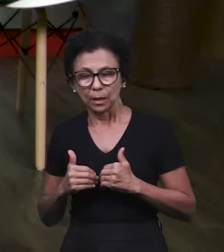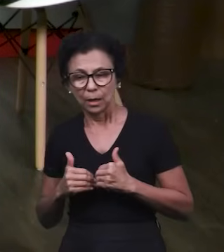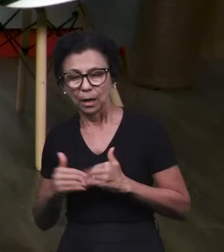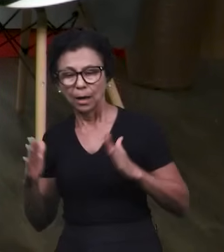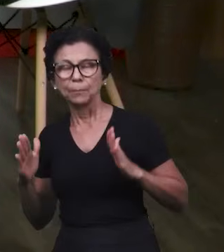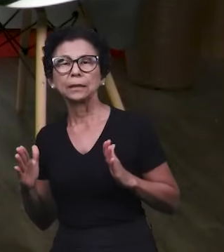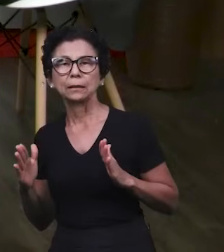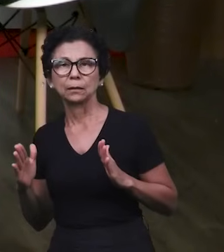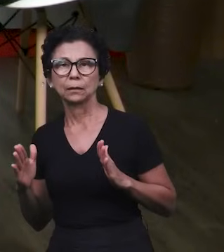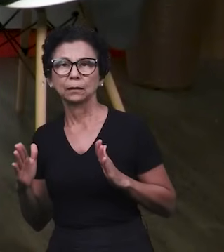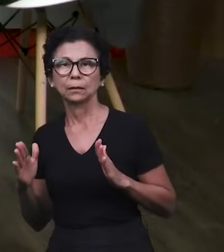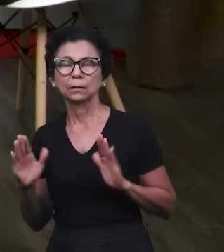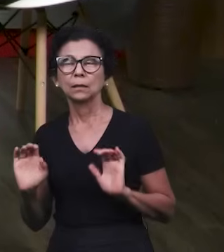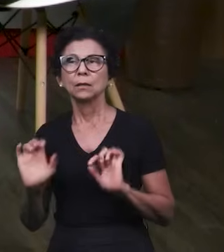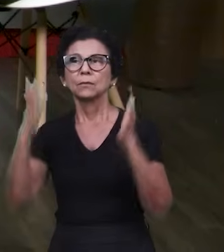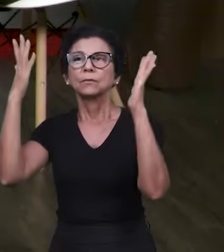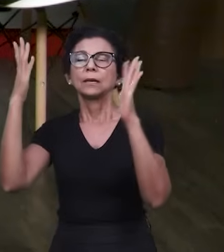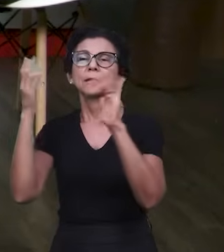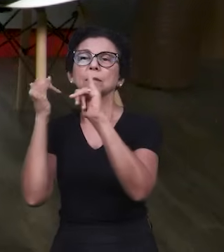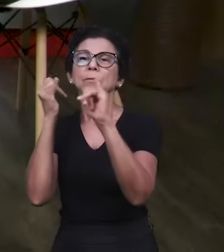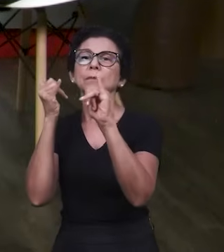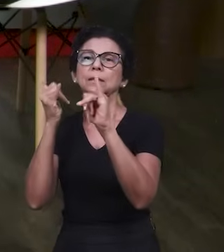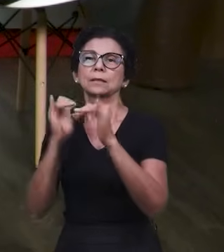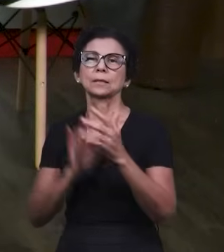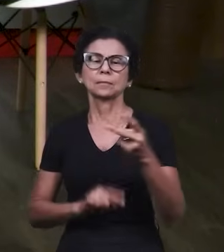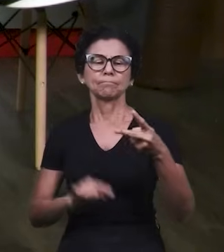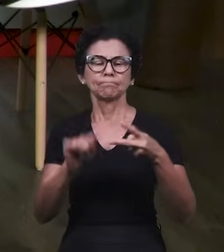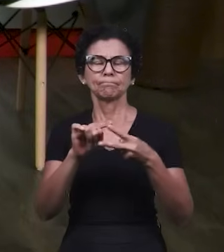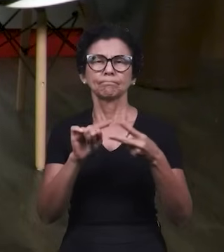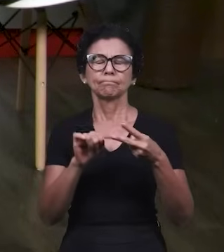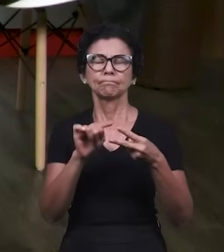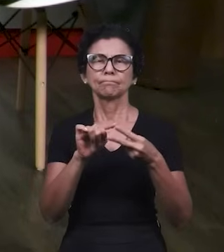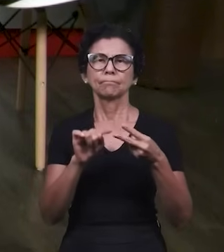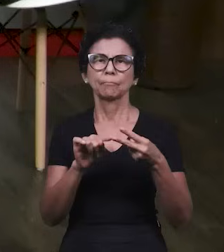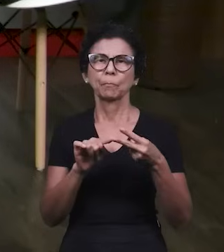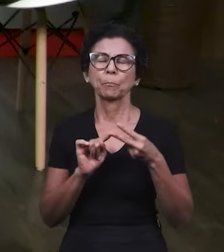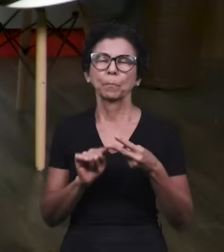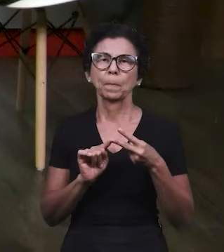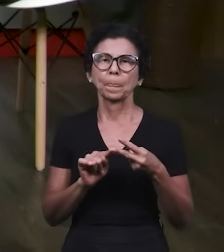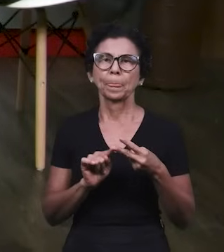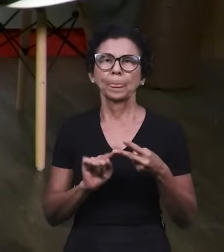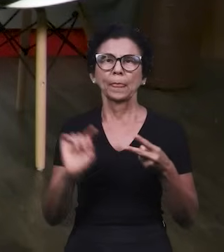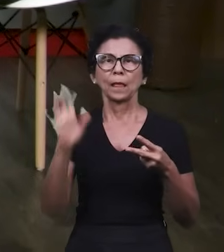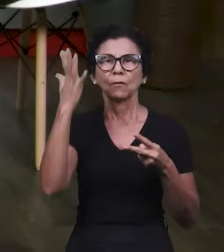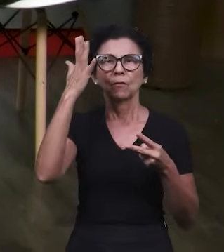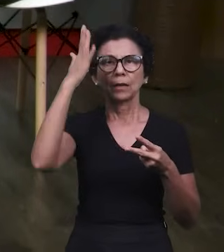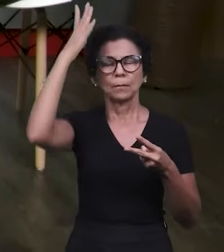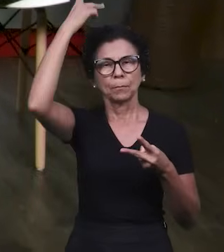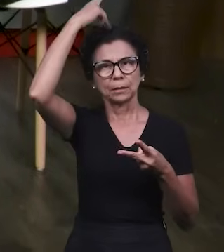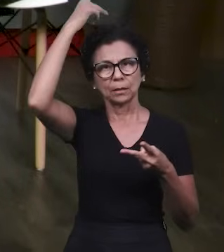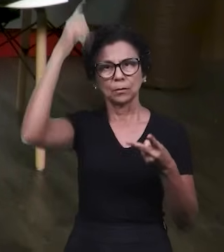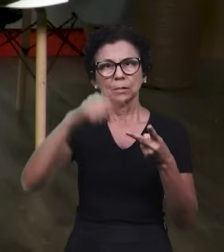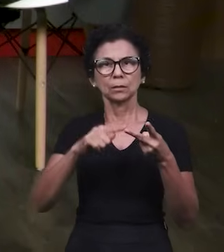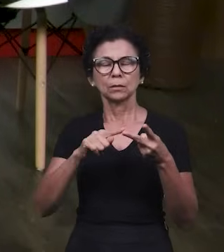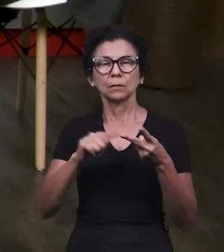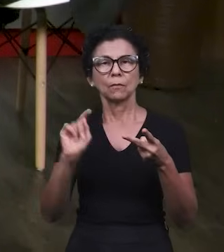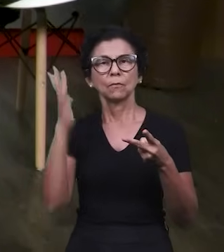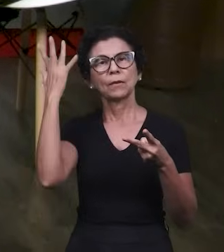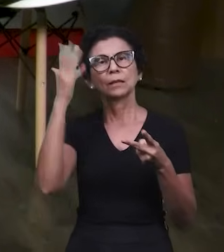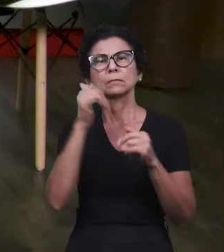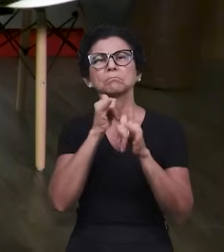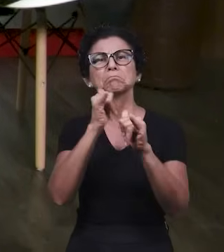que se identifica profeticamente a festa de Pentecostes e a festa das